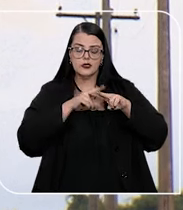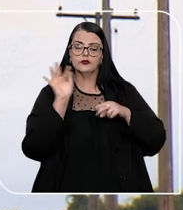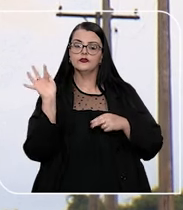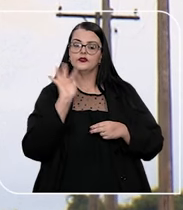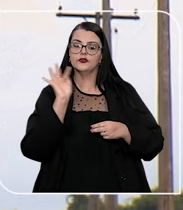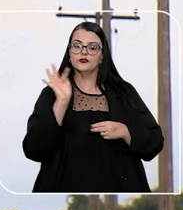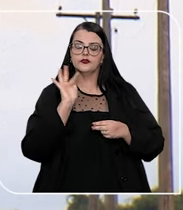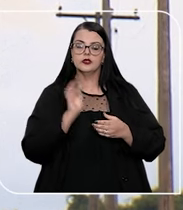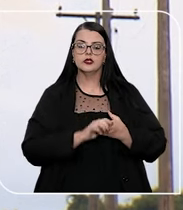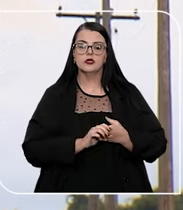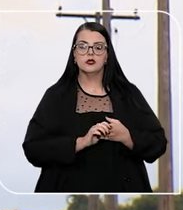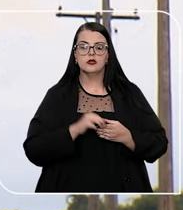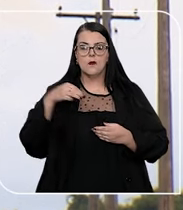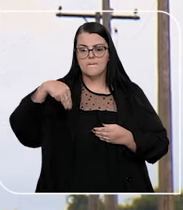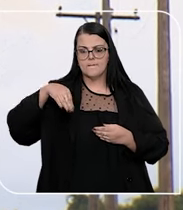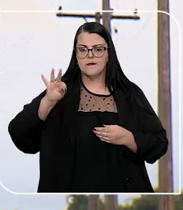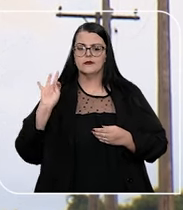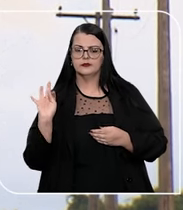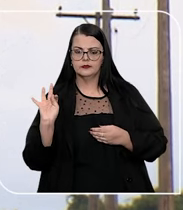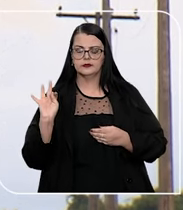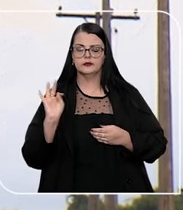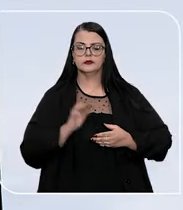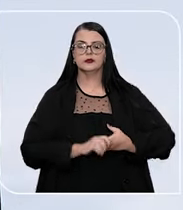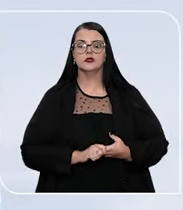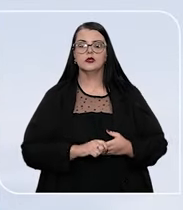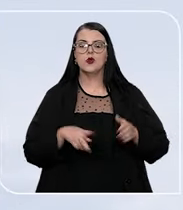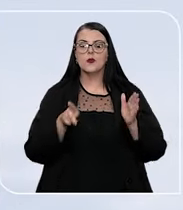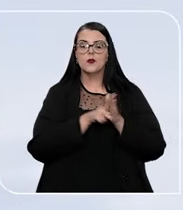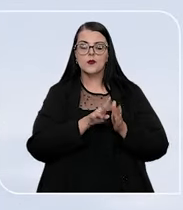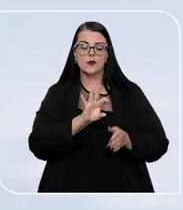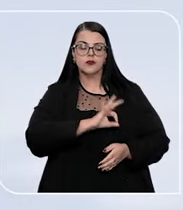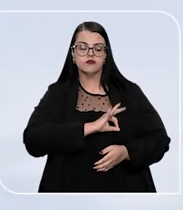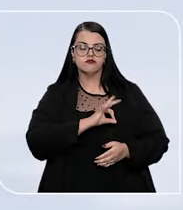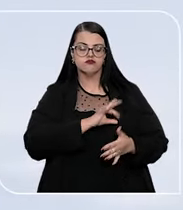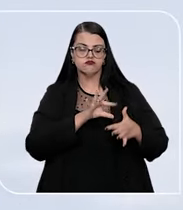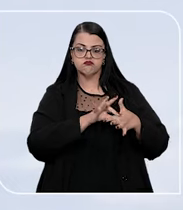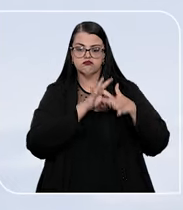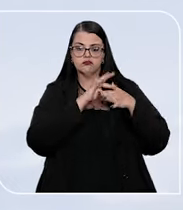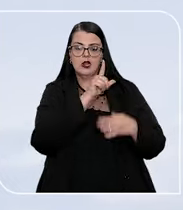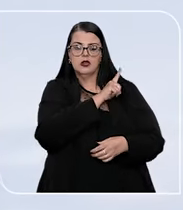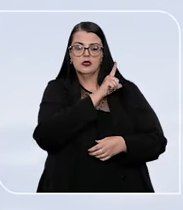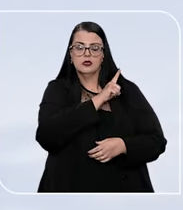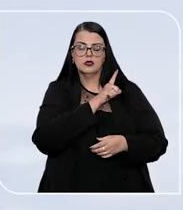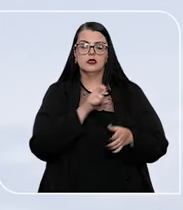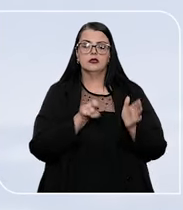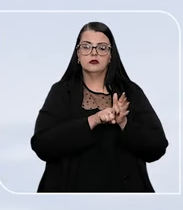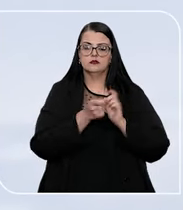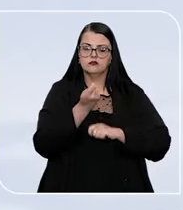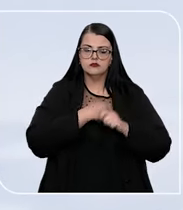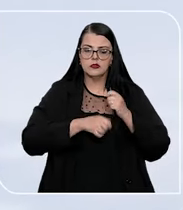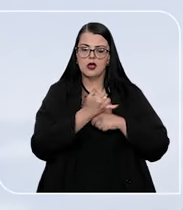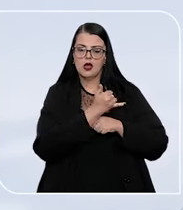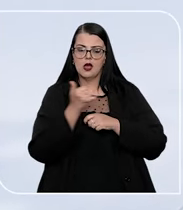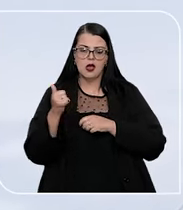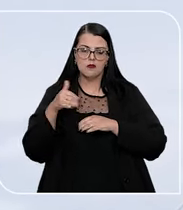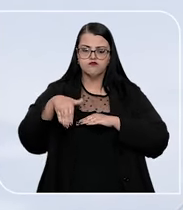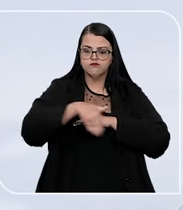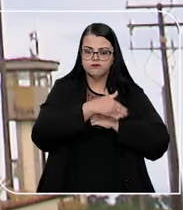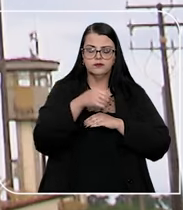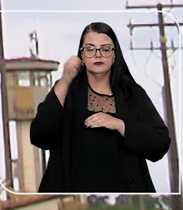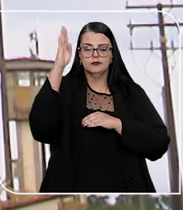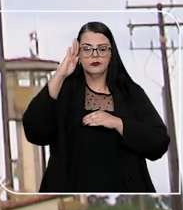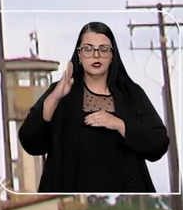preso em fevereiro deste ano em Mato Grosso do Sul apontado pela polícia como líder do tráfico de armas e drogas na